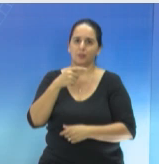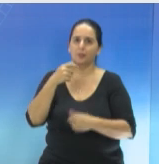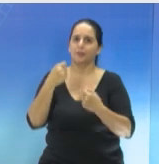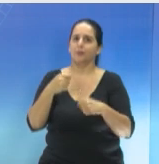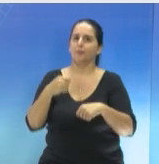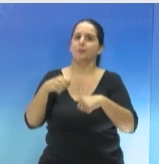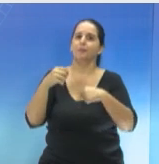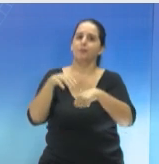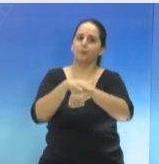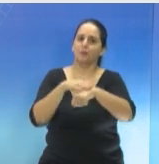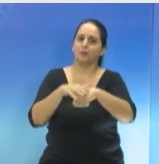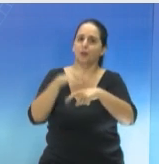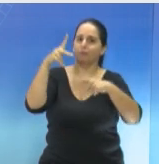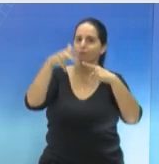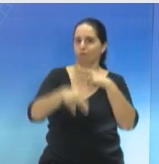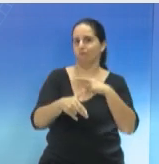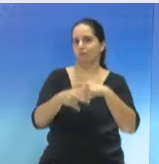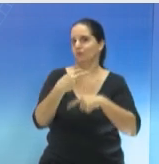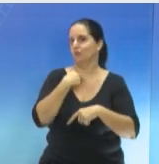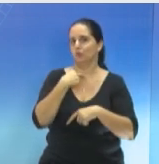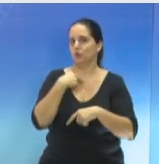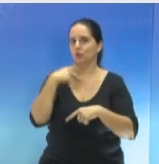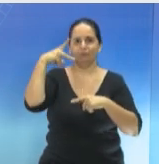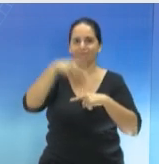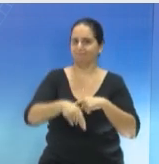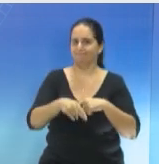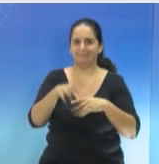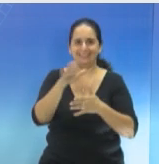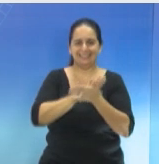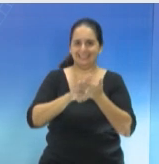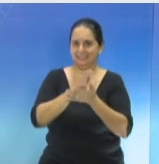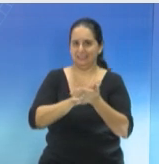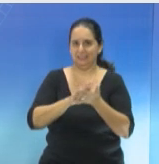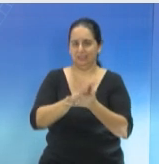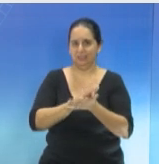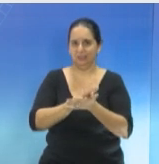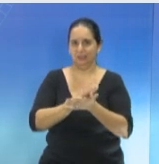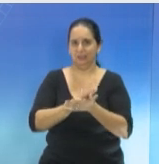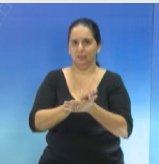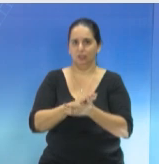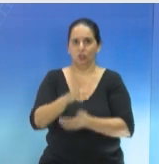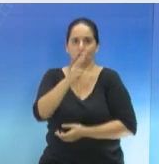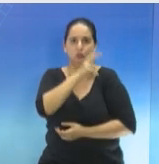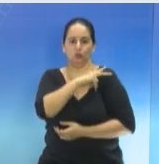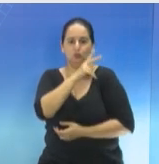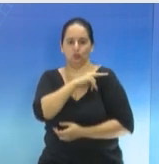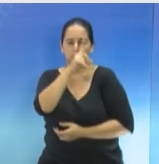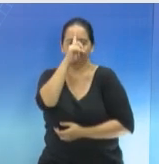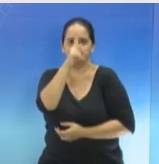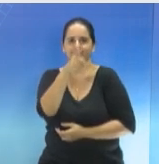Era proibido, mas quem ia atrás de proibições? O patrão vinha?